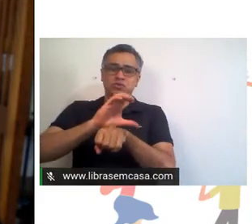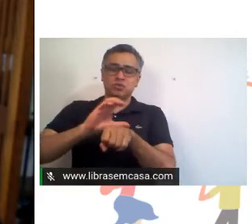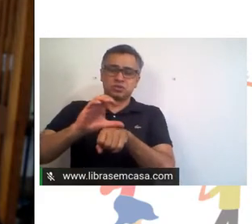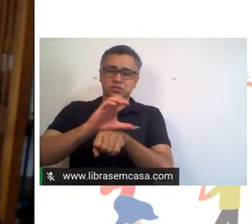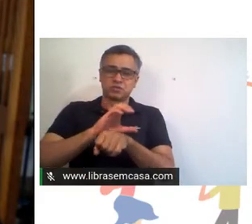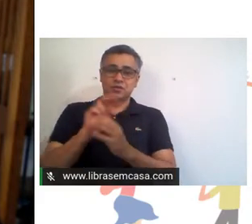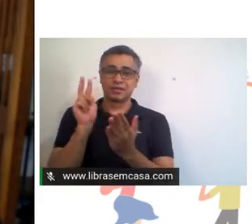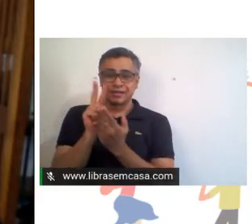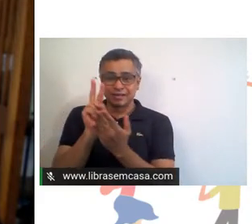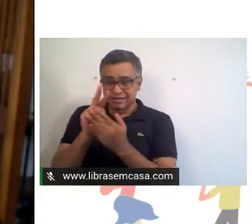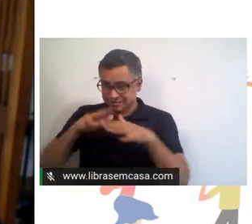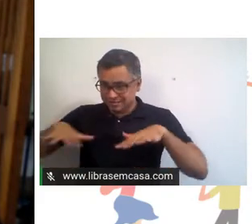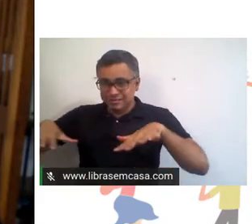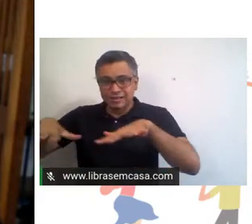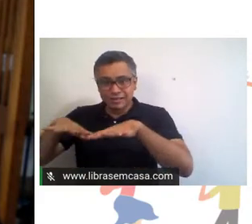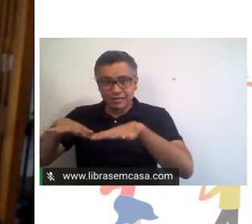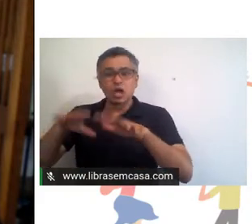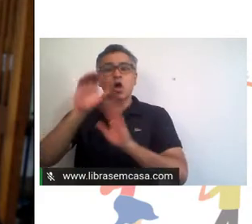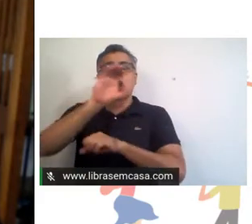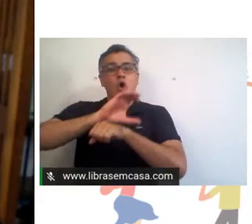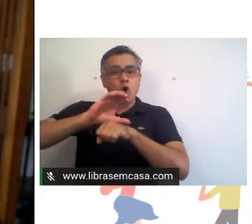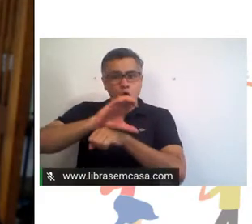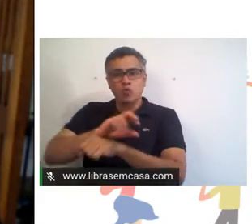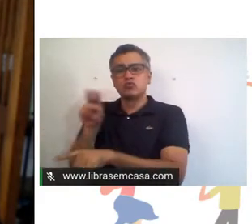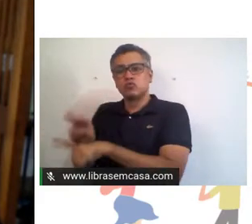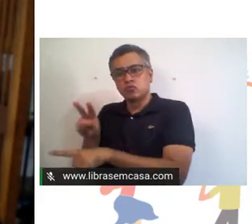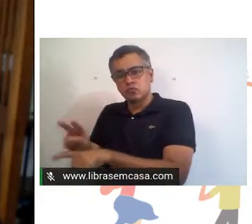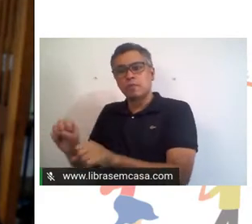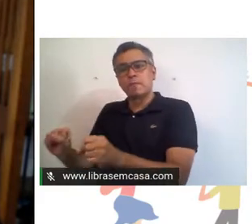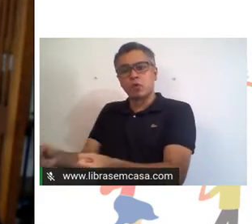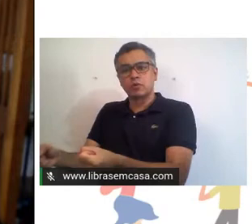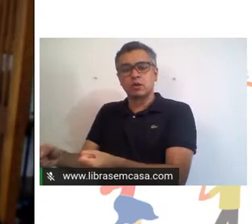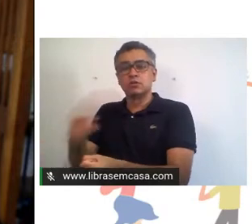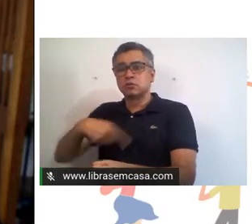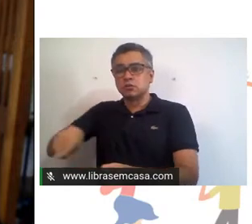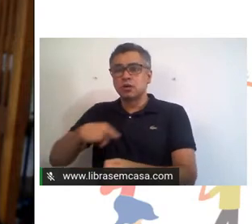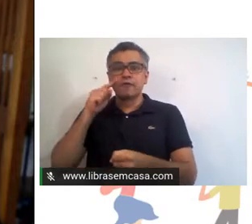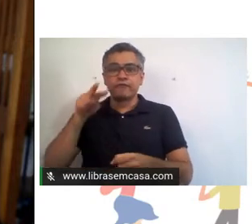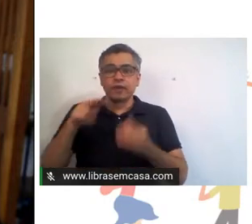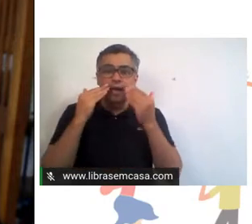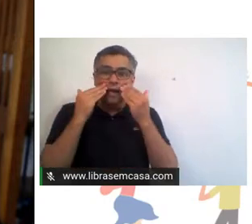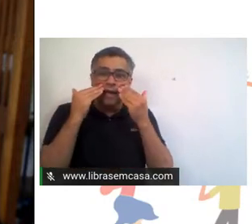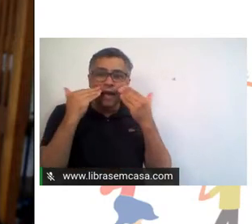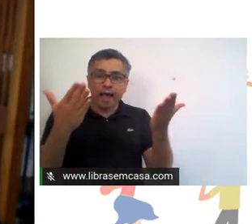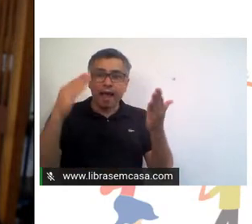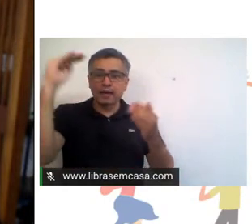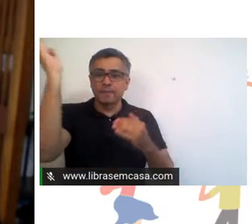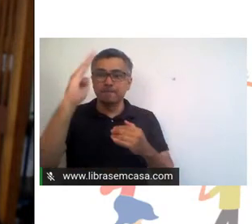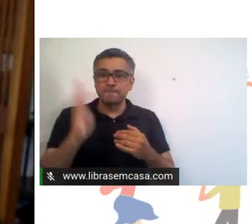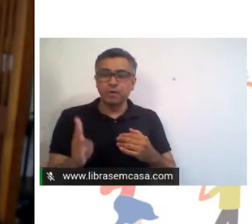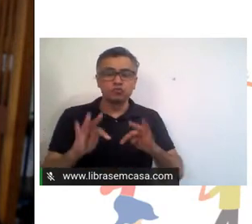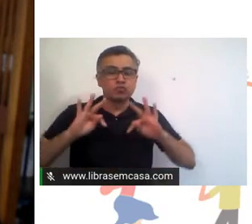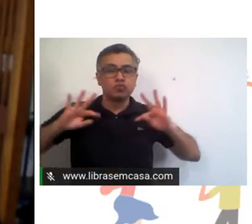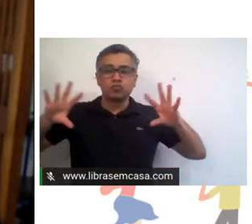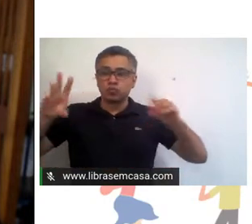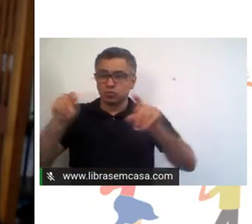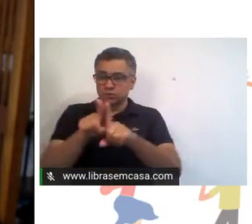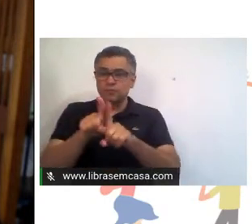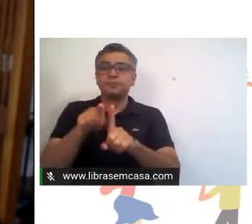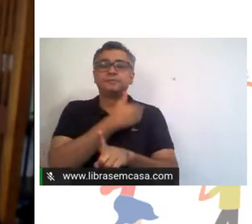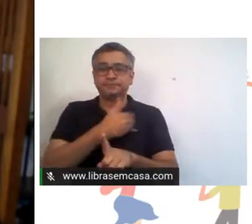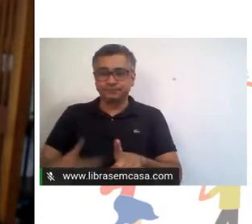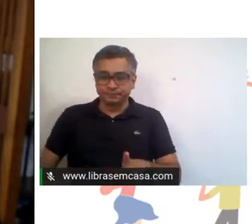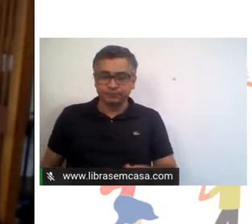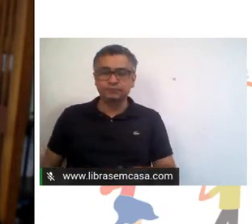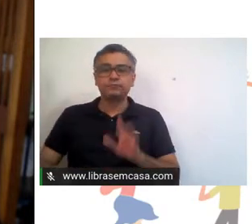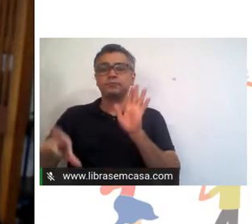pela Constituição brasileira, e o que nós vemos na nossa cara, na cara de todos os brasileiros, inclusive do governo, é de